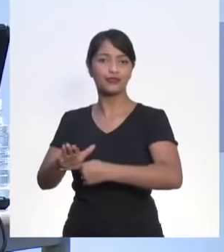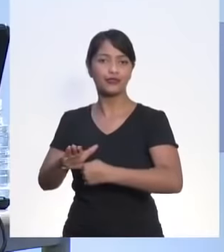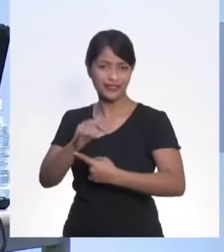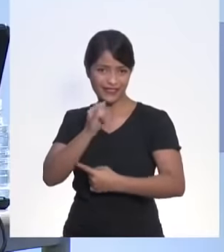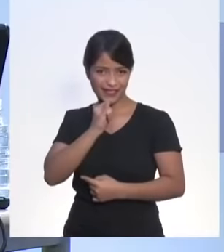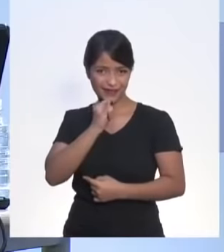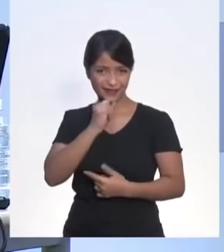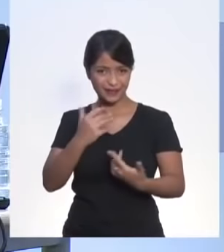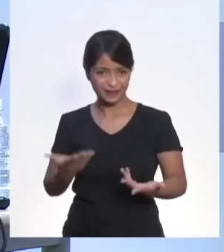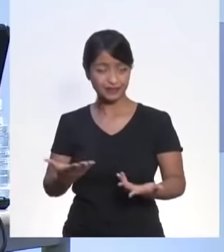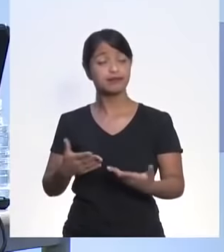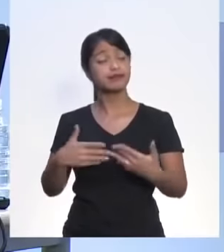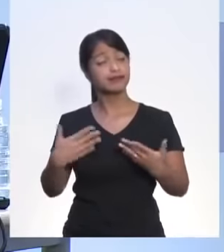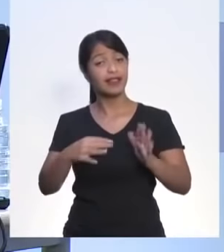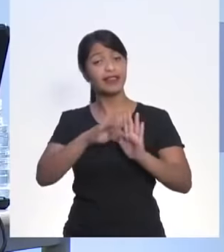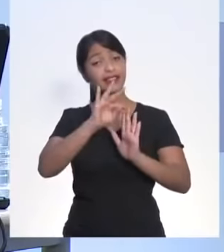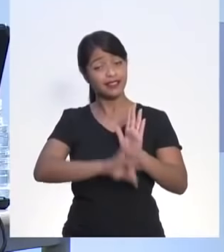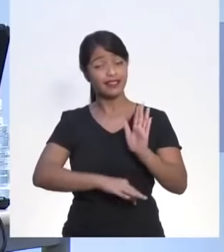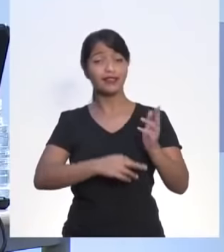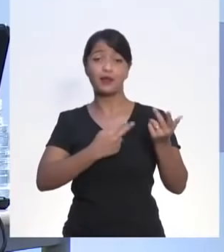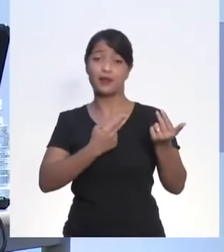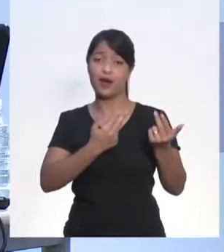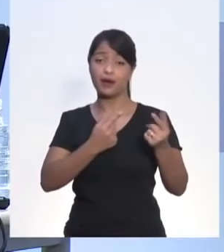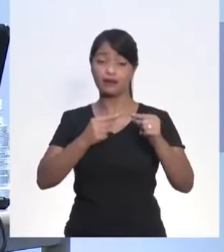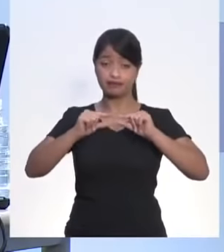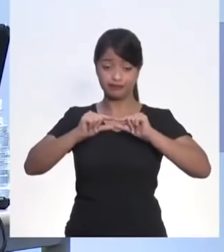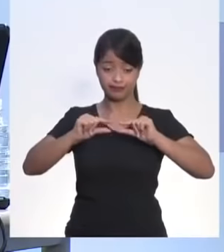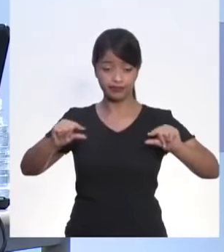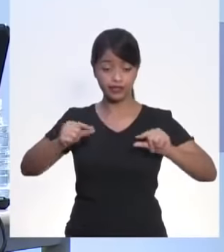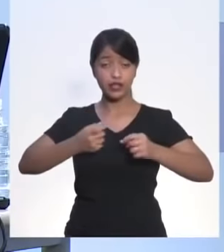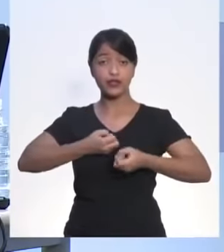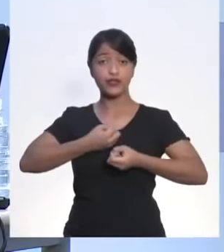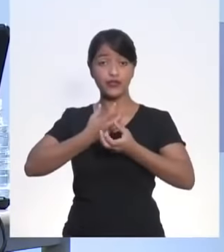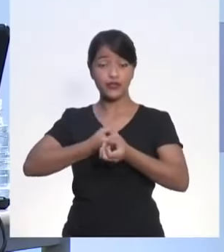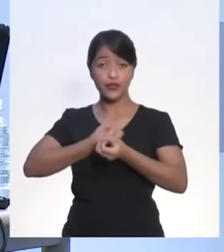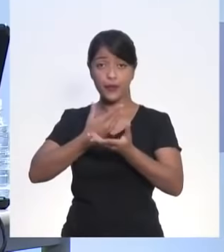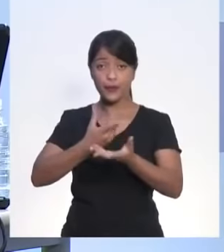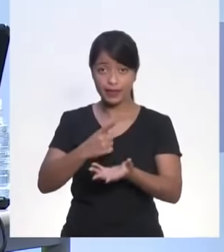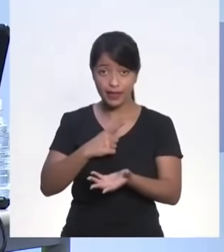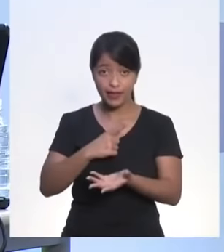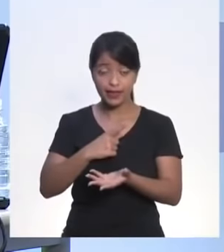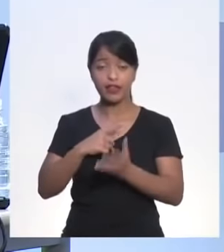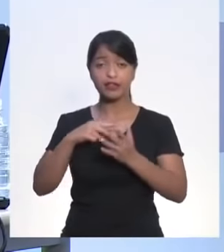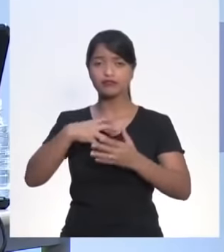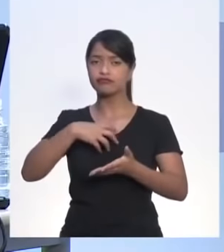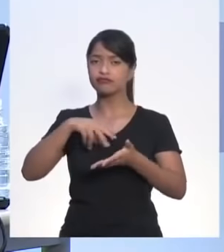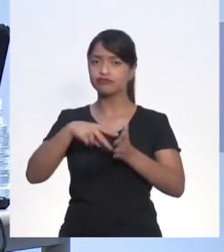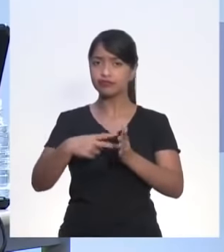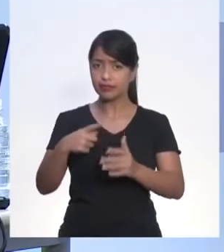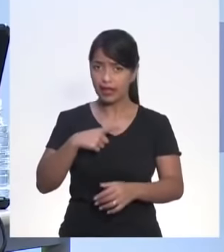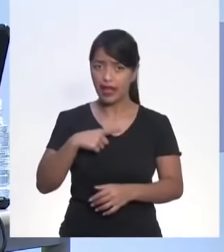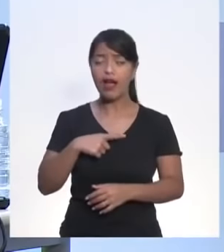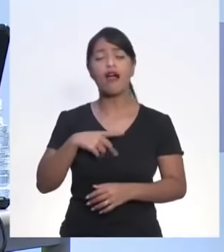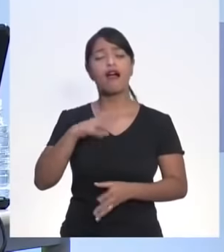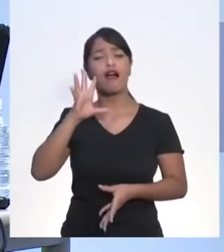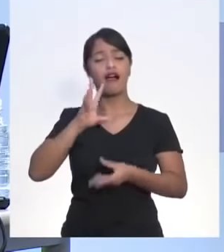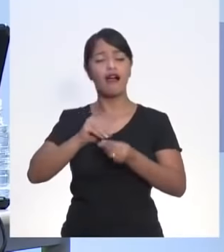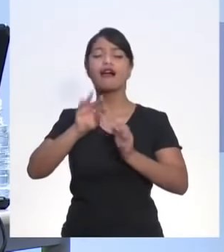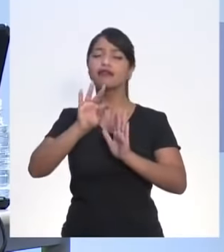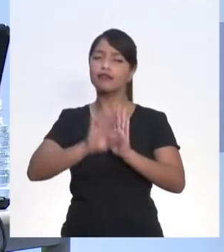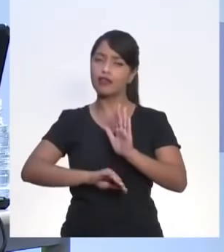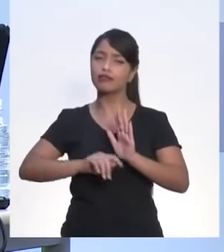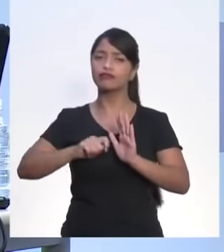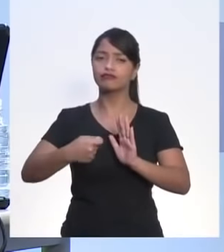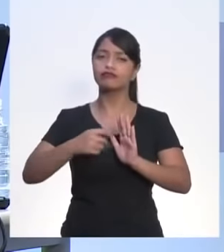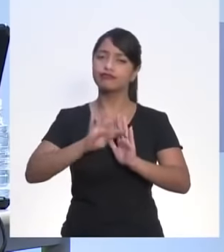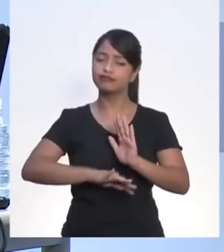ir nesse sentido. Texto transmite alguma mensagem, transmite algum sentido. E aí, só acrescentando, temos o texto